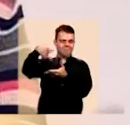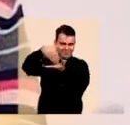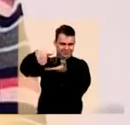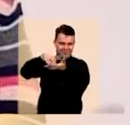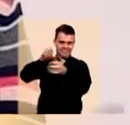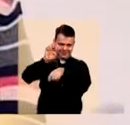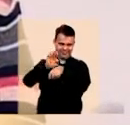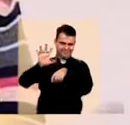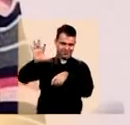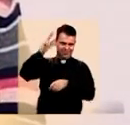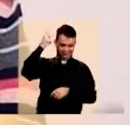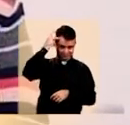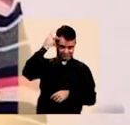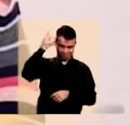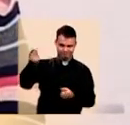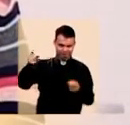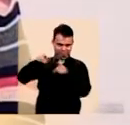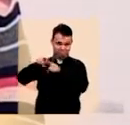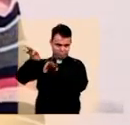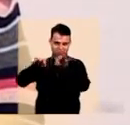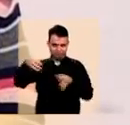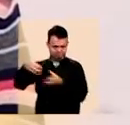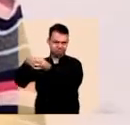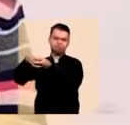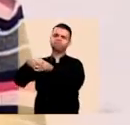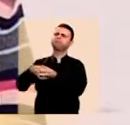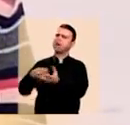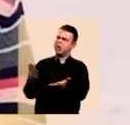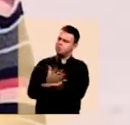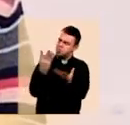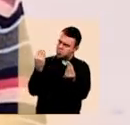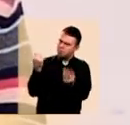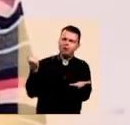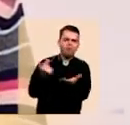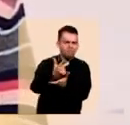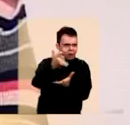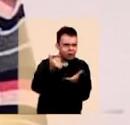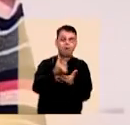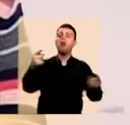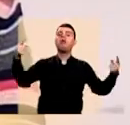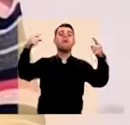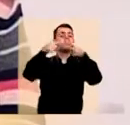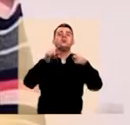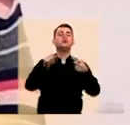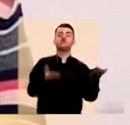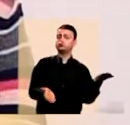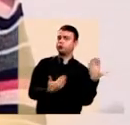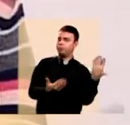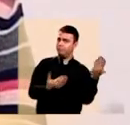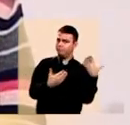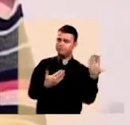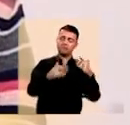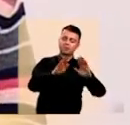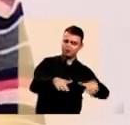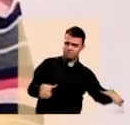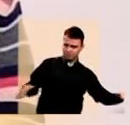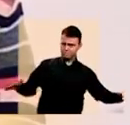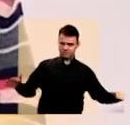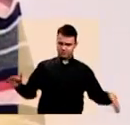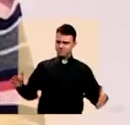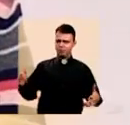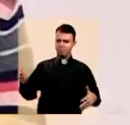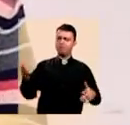Estado, e a gente comprou bastante, mais para infanto-juvenil, entendeu? Que a